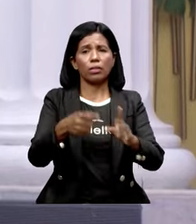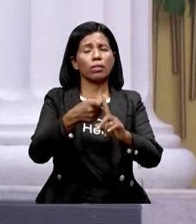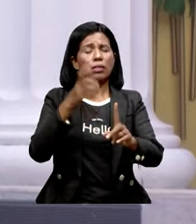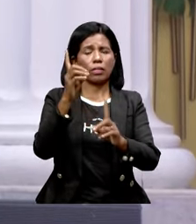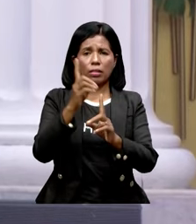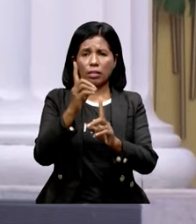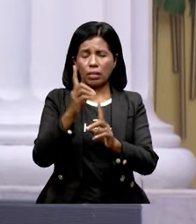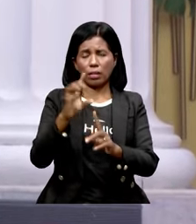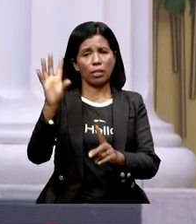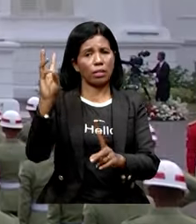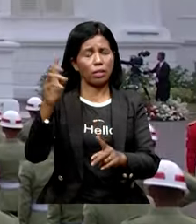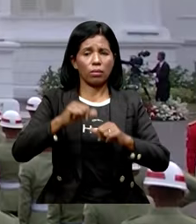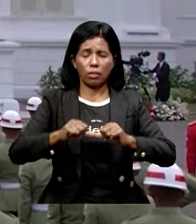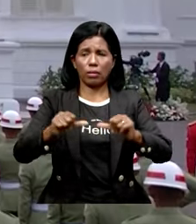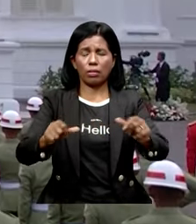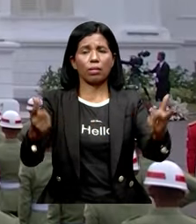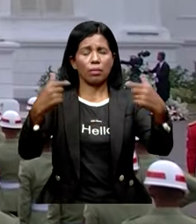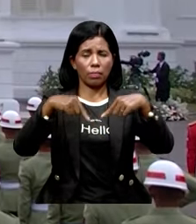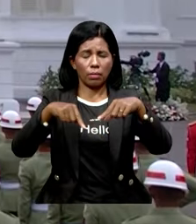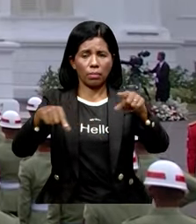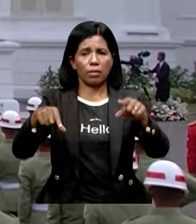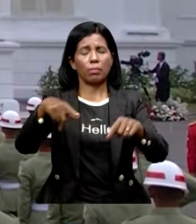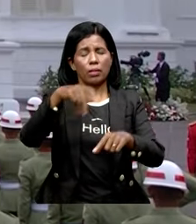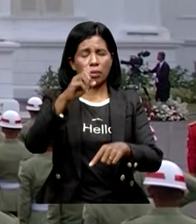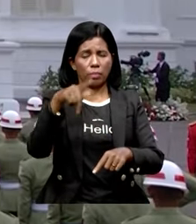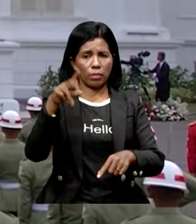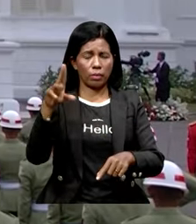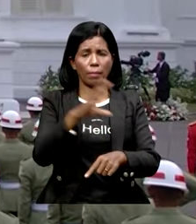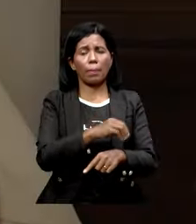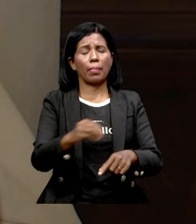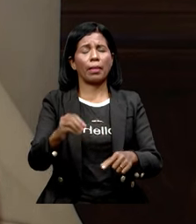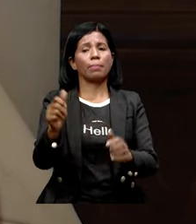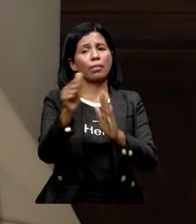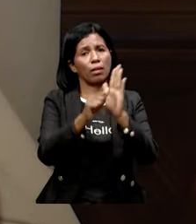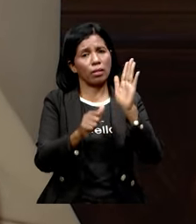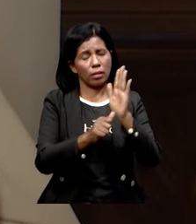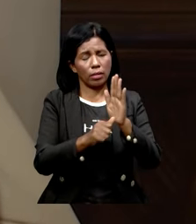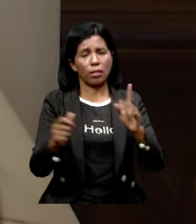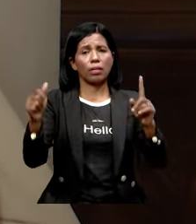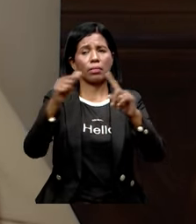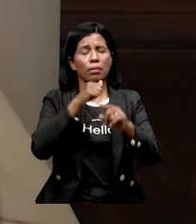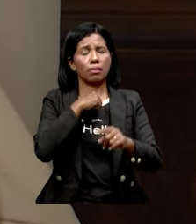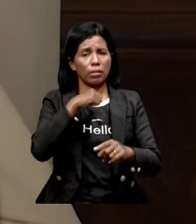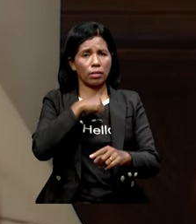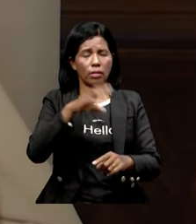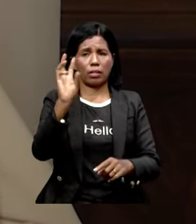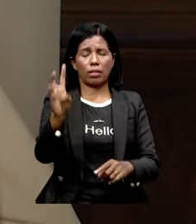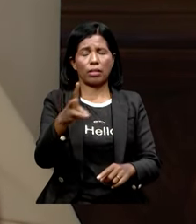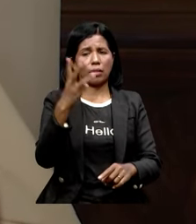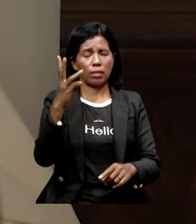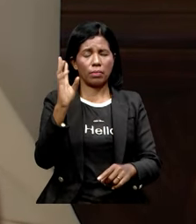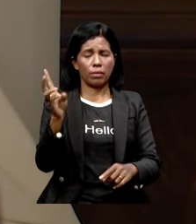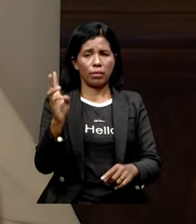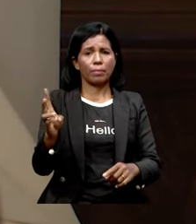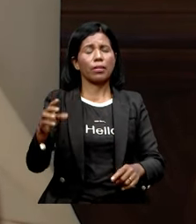Loron Nen, onde continua a falar para Papua Nova Guiné. Tuirazena Nebemakia, Papa Badala Atusrua, Nenulo Resinene,